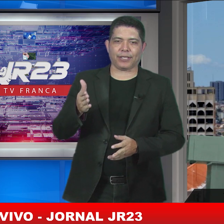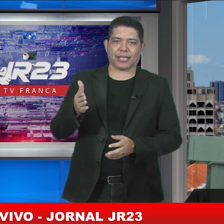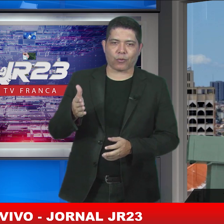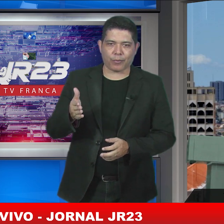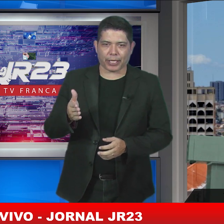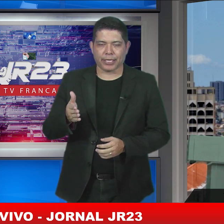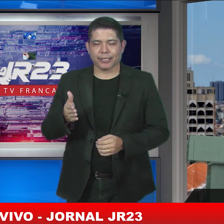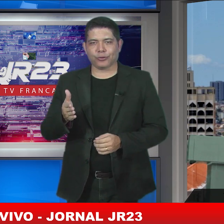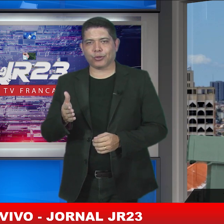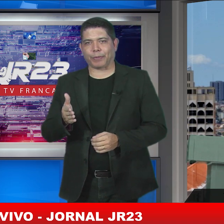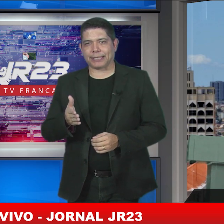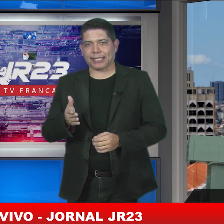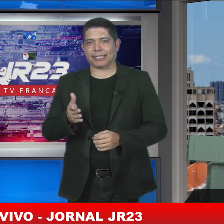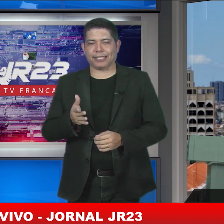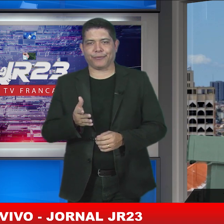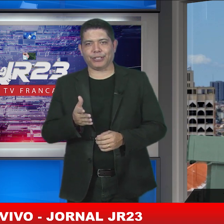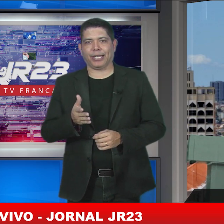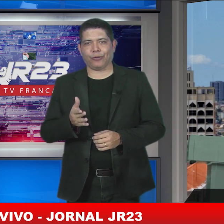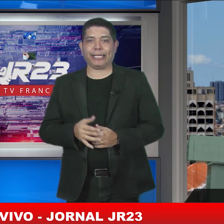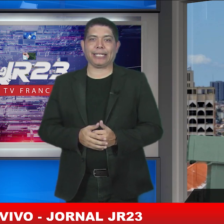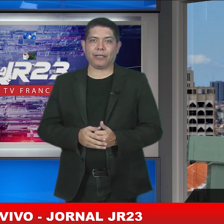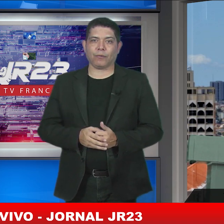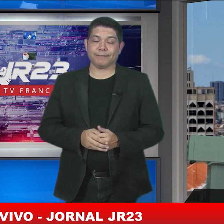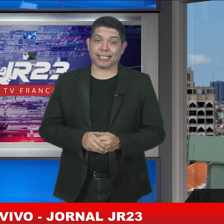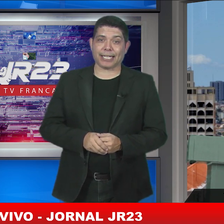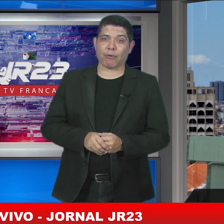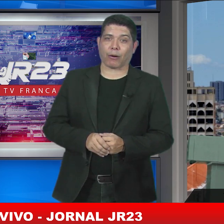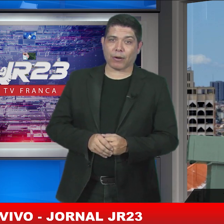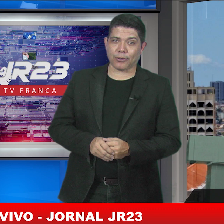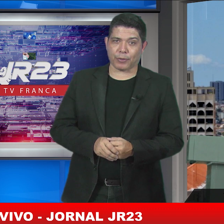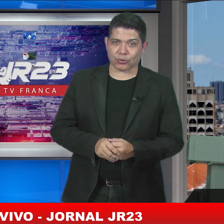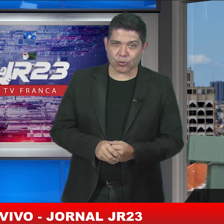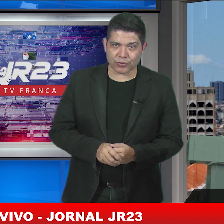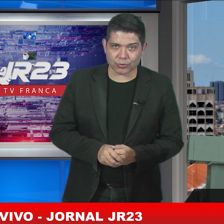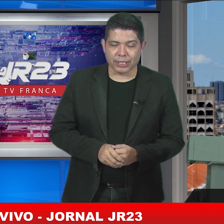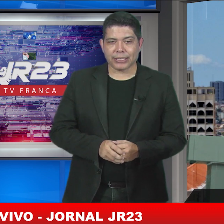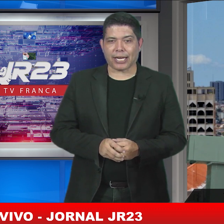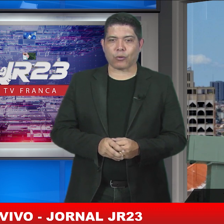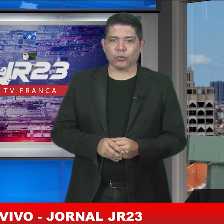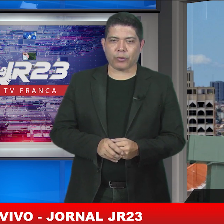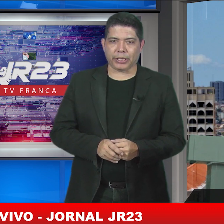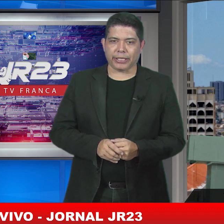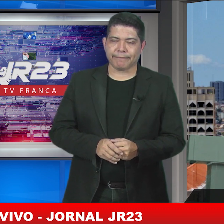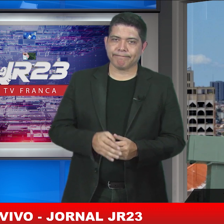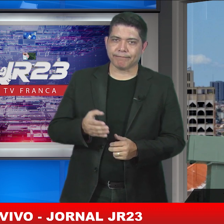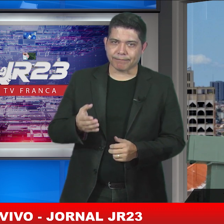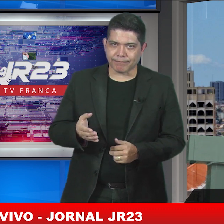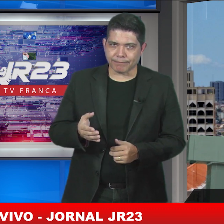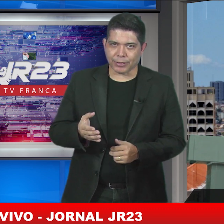Você já fez a compra dos presentes aí de fim de ano? Ainda não? Você está com a corda no pescoço? Está com o